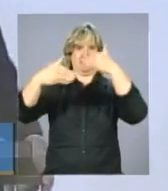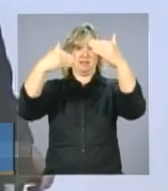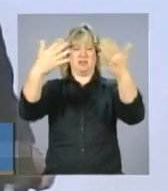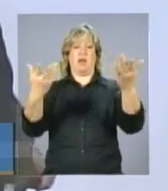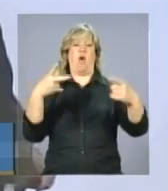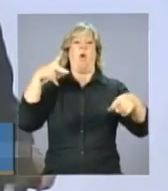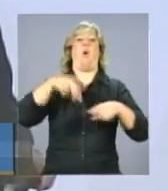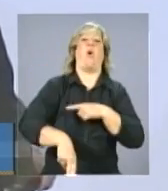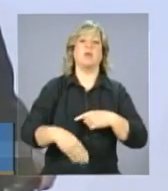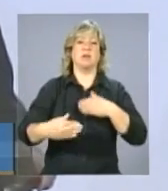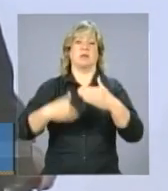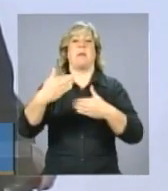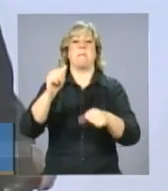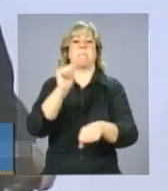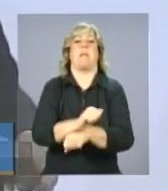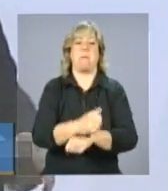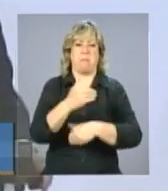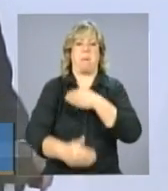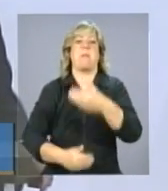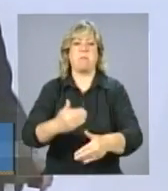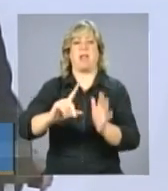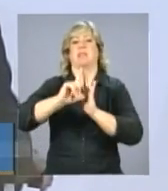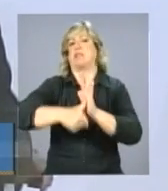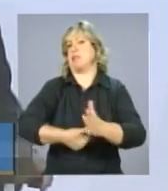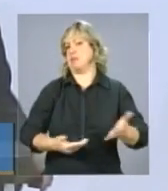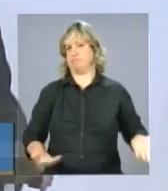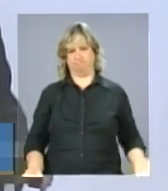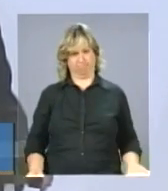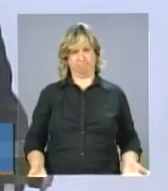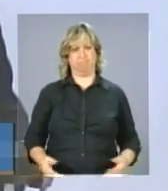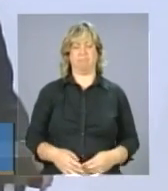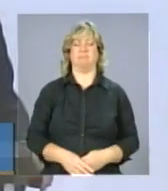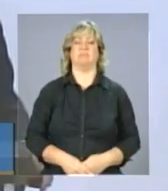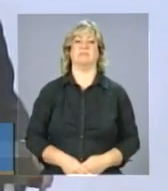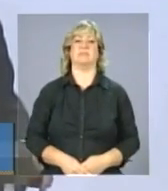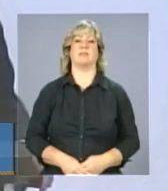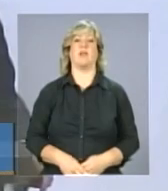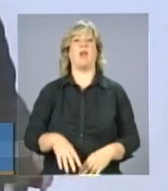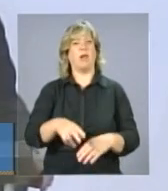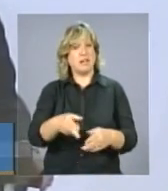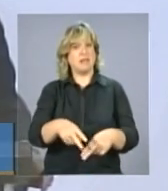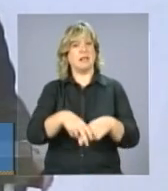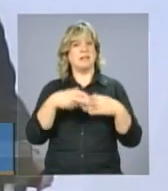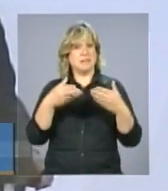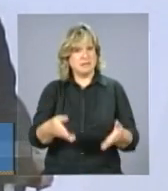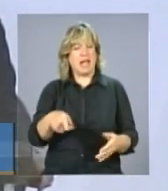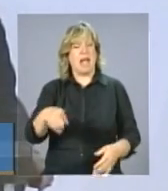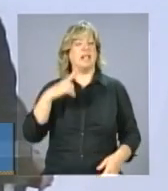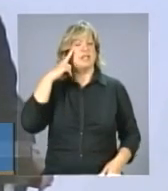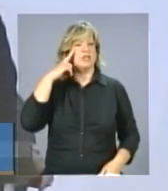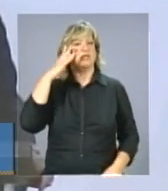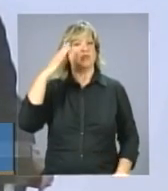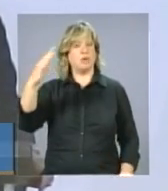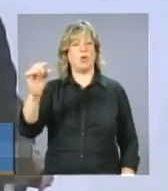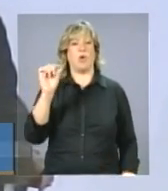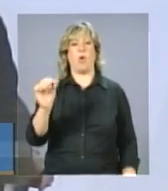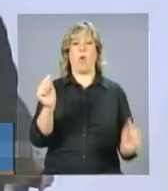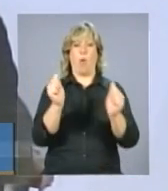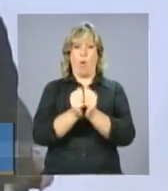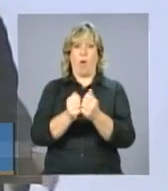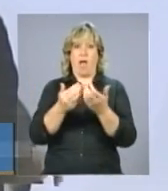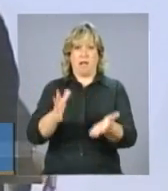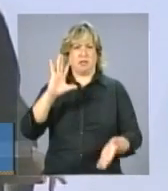interromper o crescimento e não ter sustentabilidade. Foi assim, foi com esse sonho e com